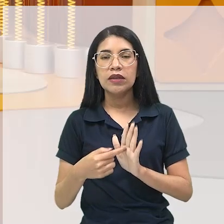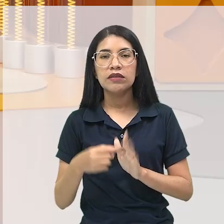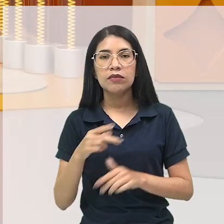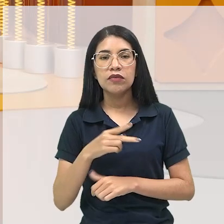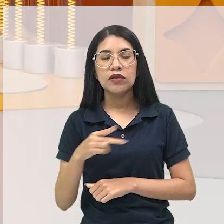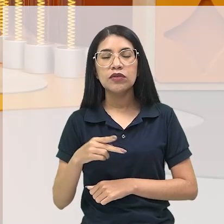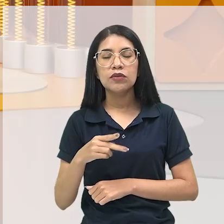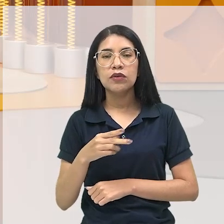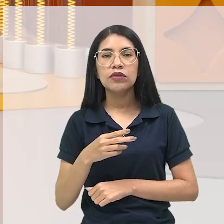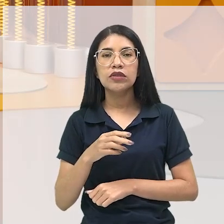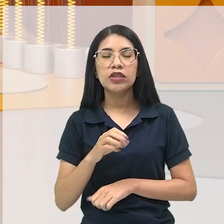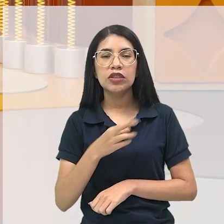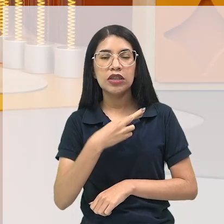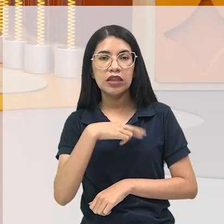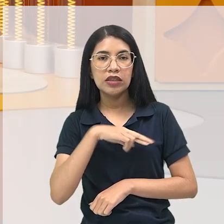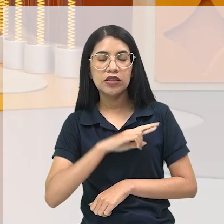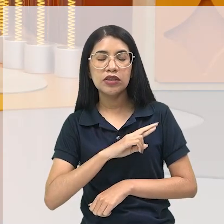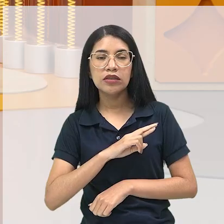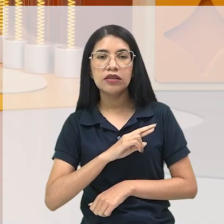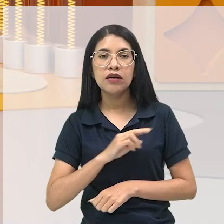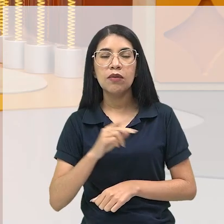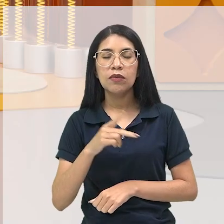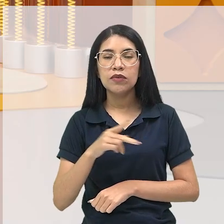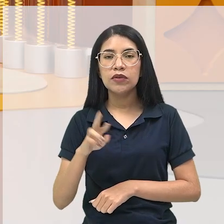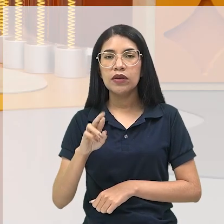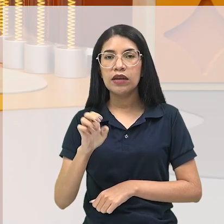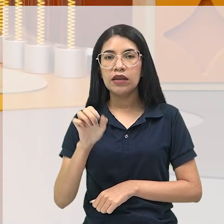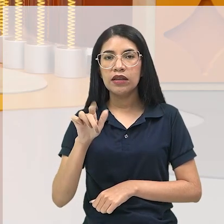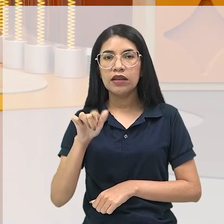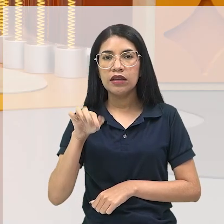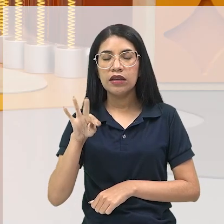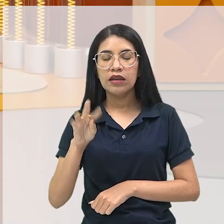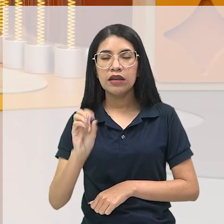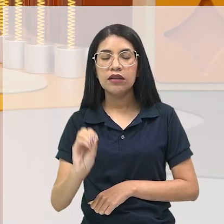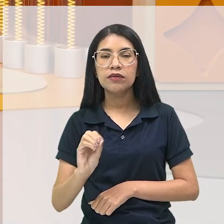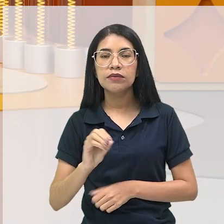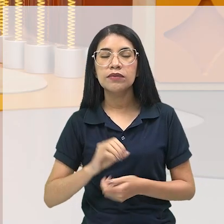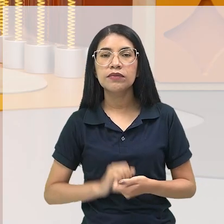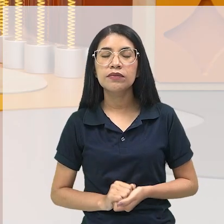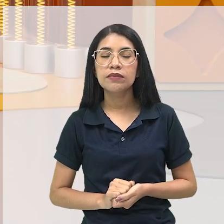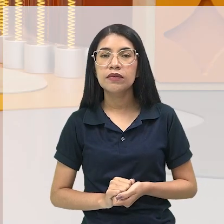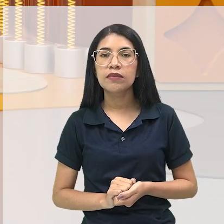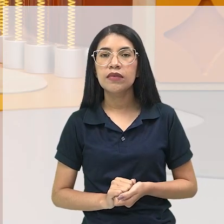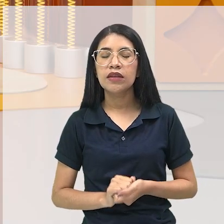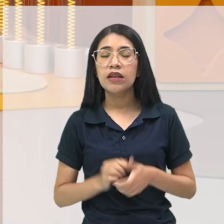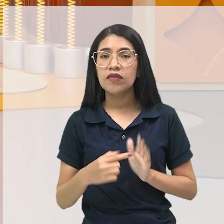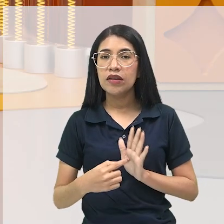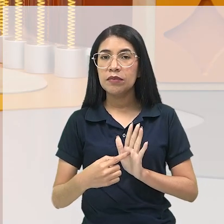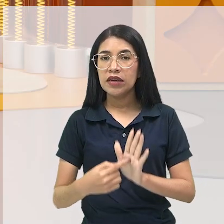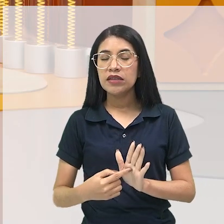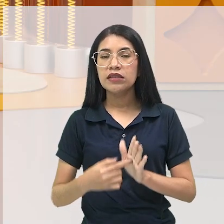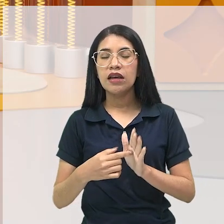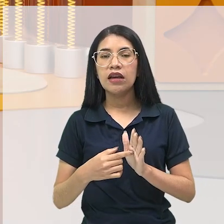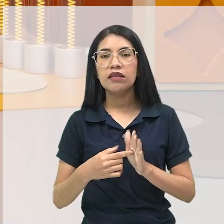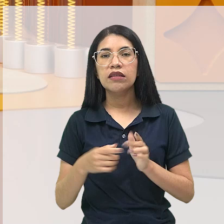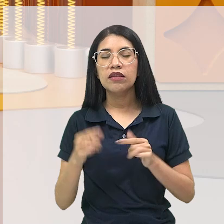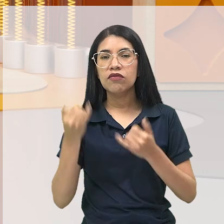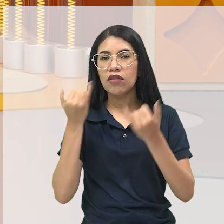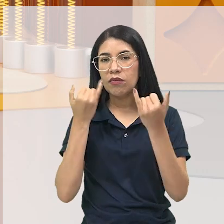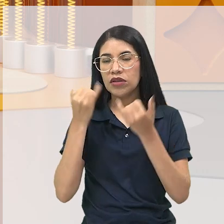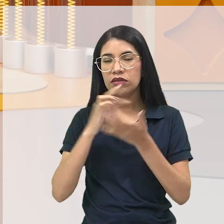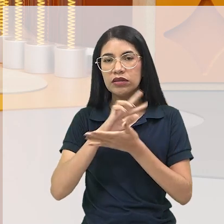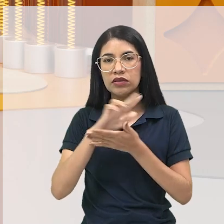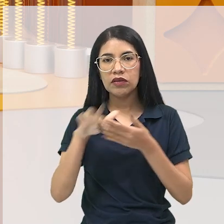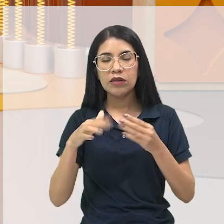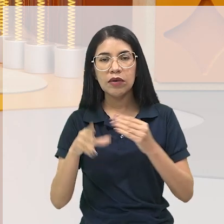professor de ensino religioso, né, professor Renato, maravilhoso, que ele trouxe aí mais algumas palavras sobre essa